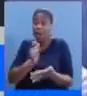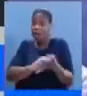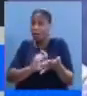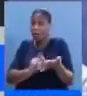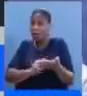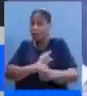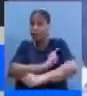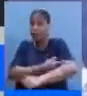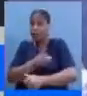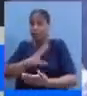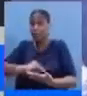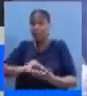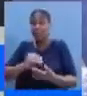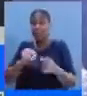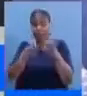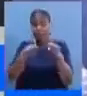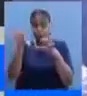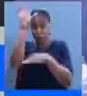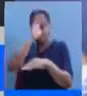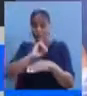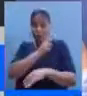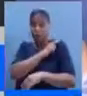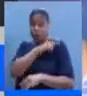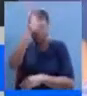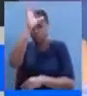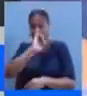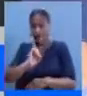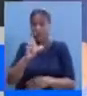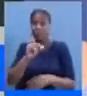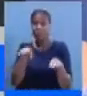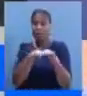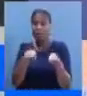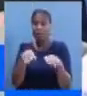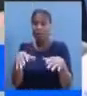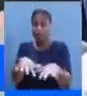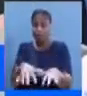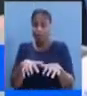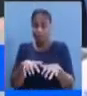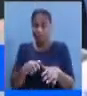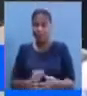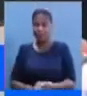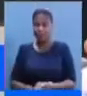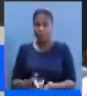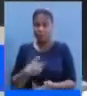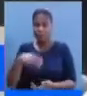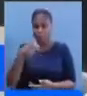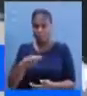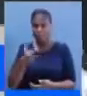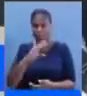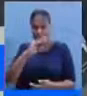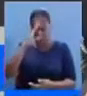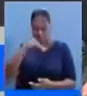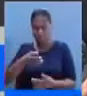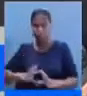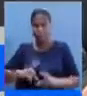forte, quer a nível governamental, dos chefes de Estado e a nível dos parlamentos. Ficámos ainda mais inteirados dos